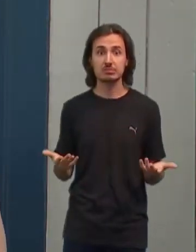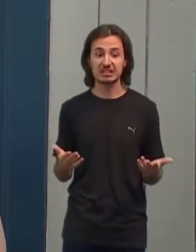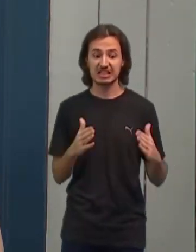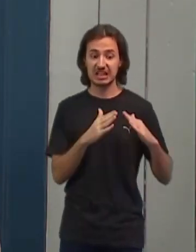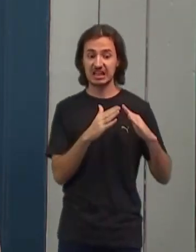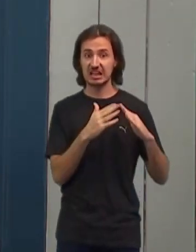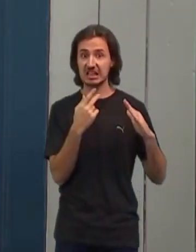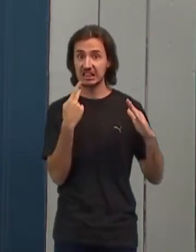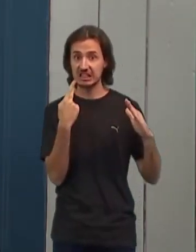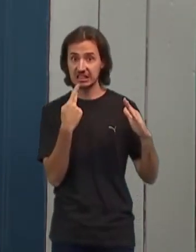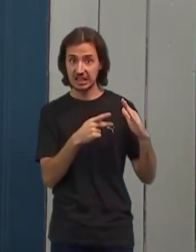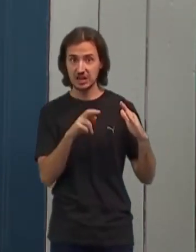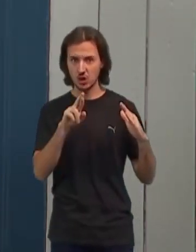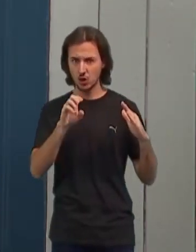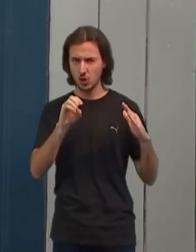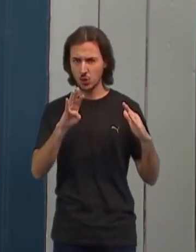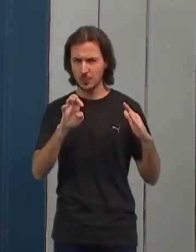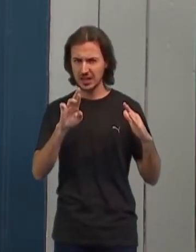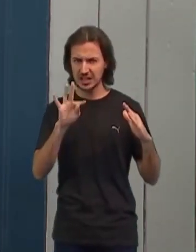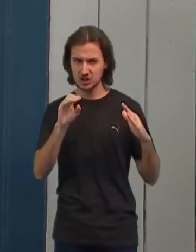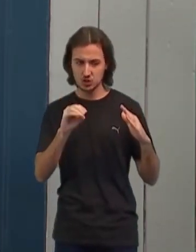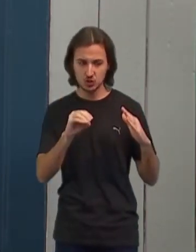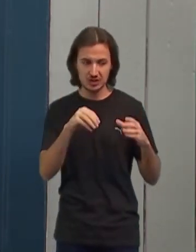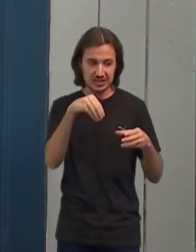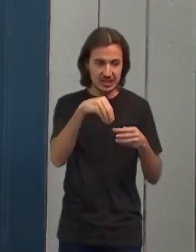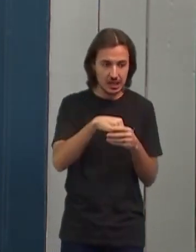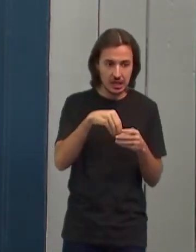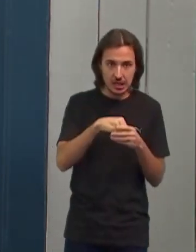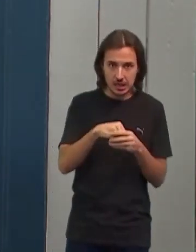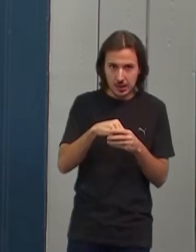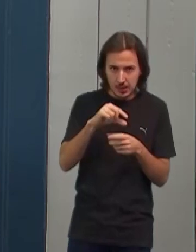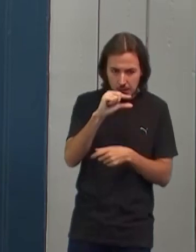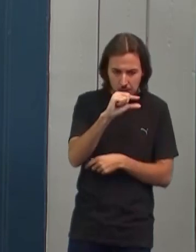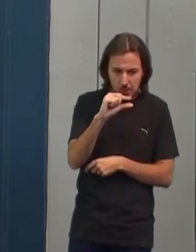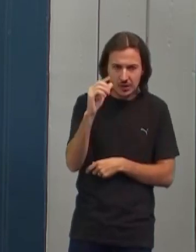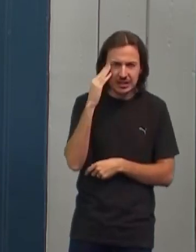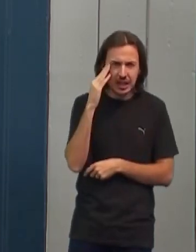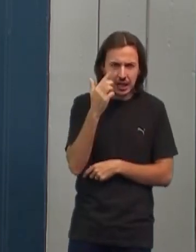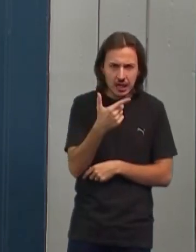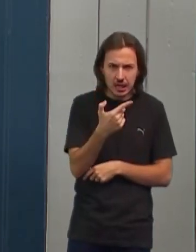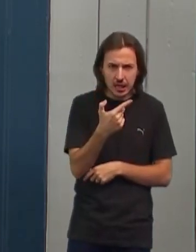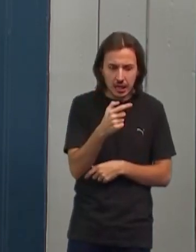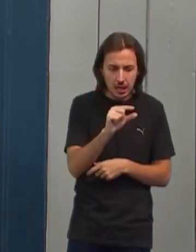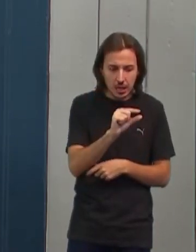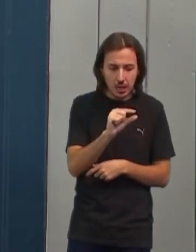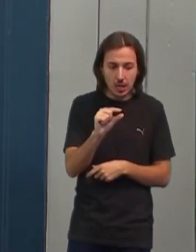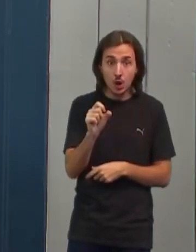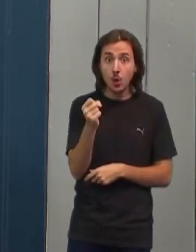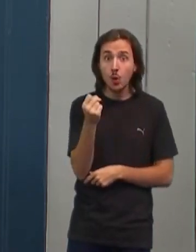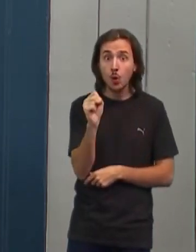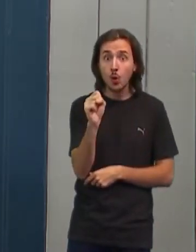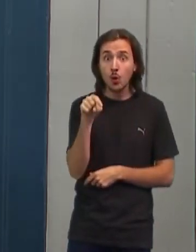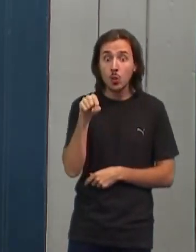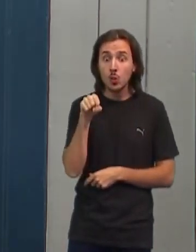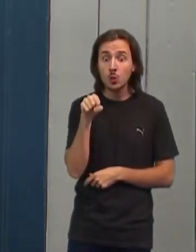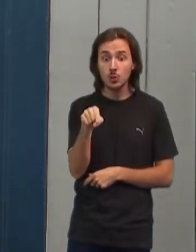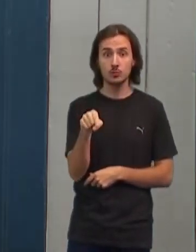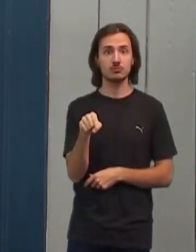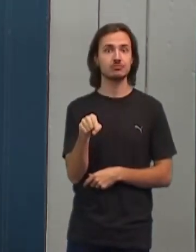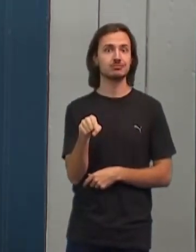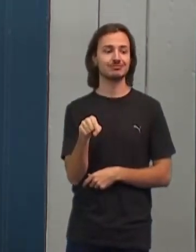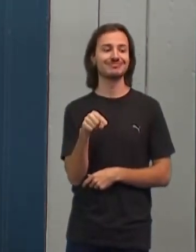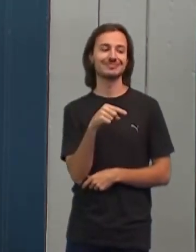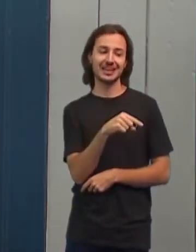8 mil munições. Veja bem, 8 mil munições. Ele era